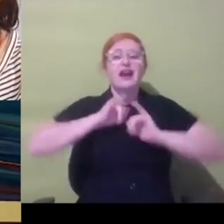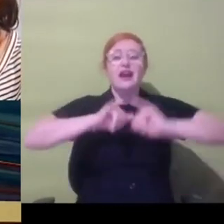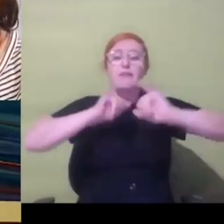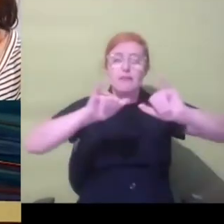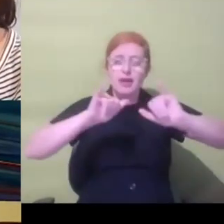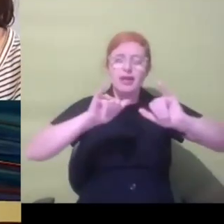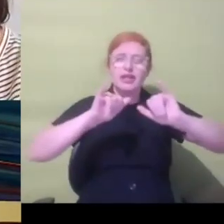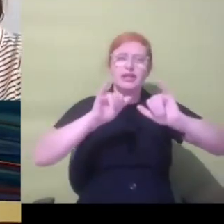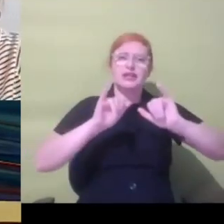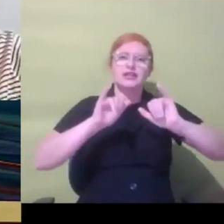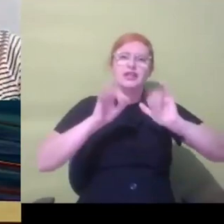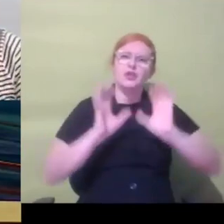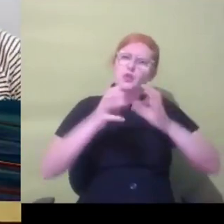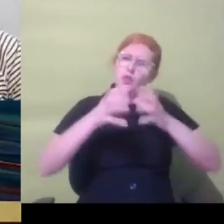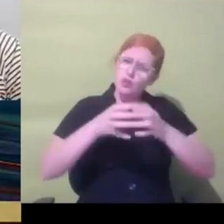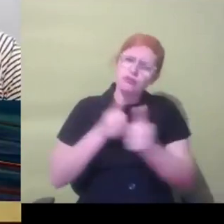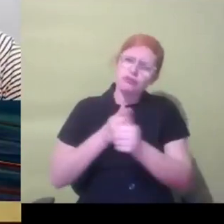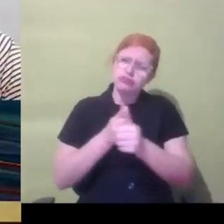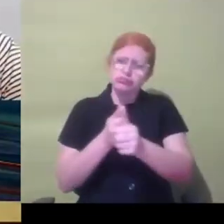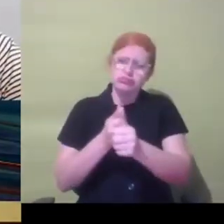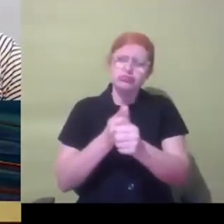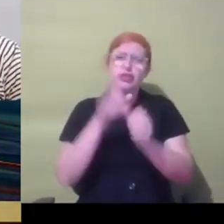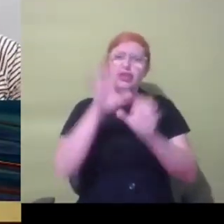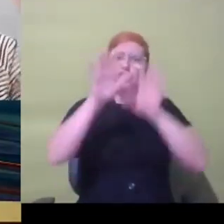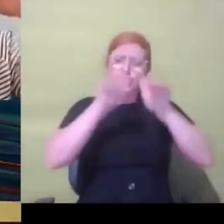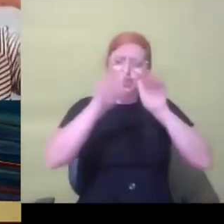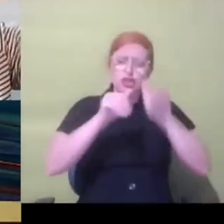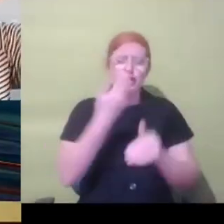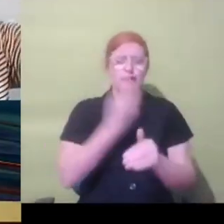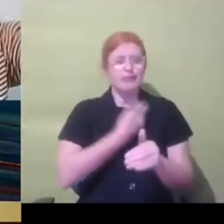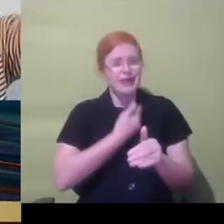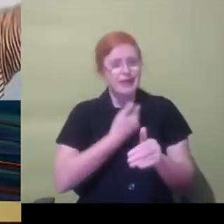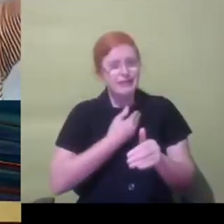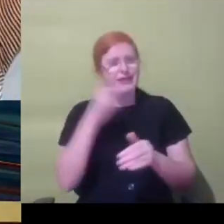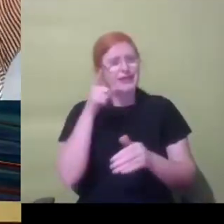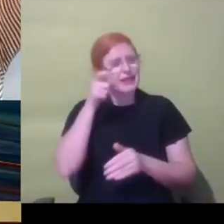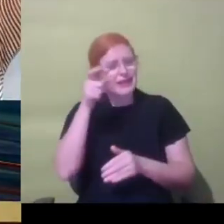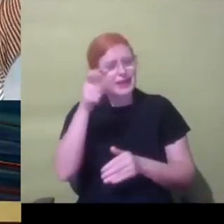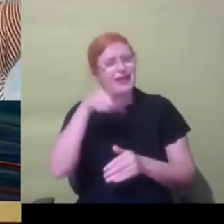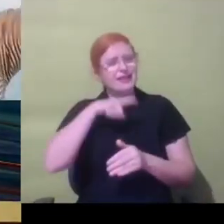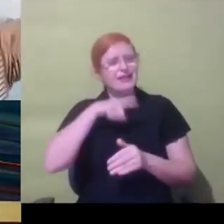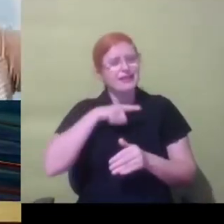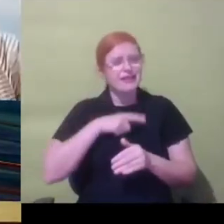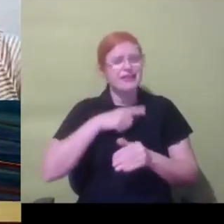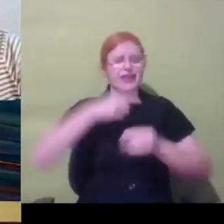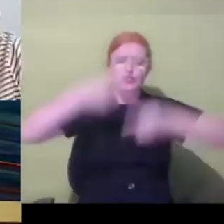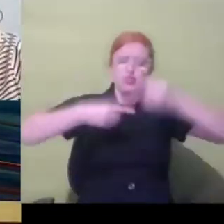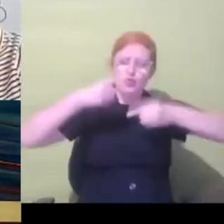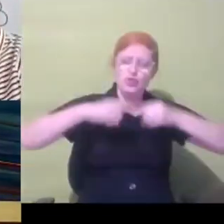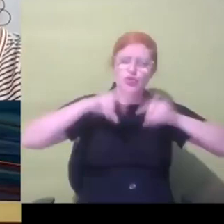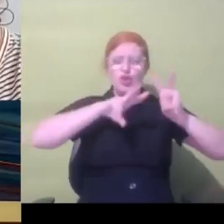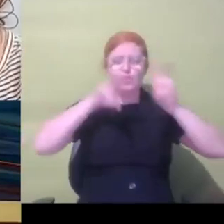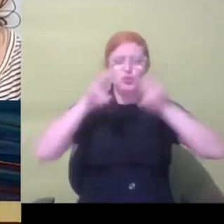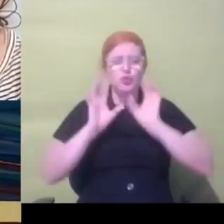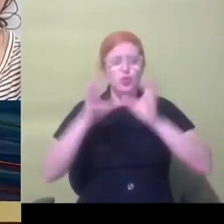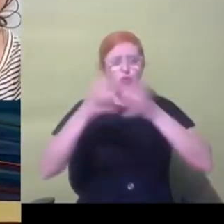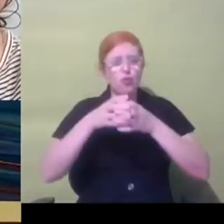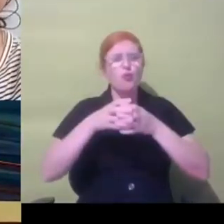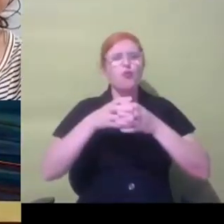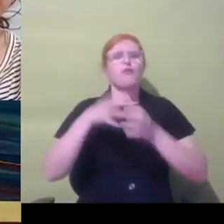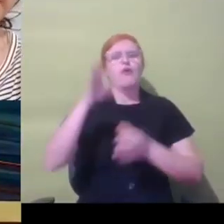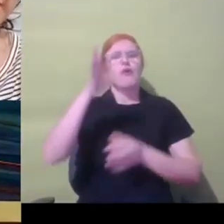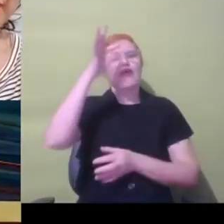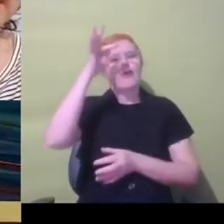campanha de forma coletiva, sabe? Reunir umas amigas que estão interessadas em discutir os assuntos, ou até um grupo de faculdade, um grupo